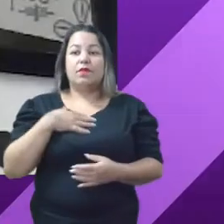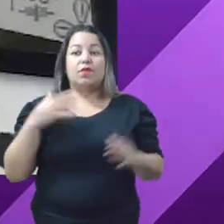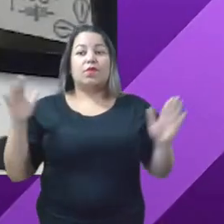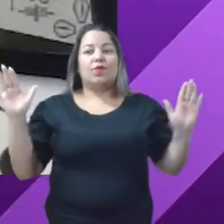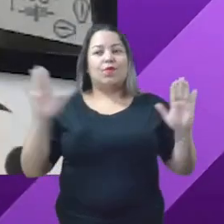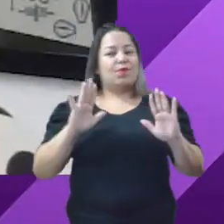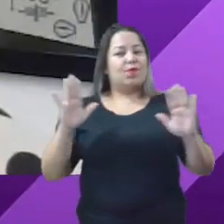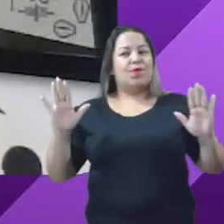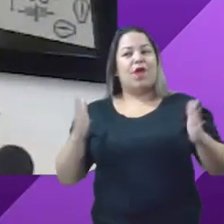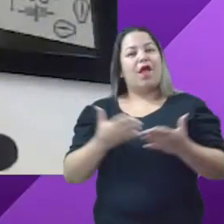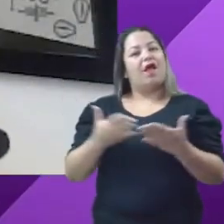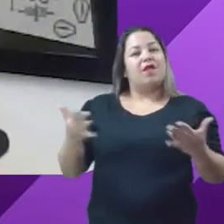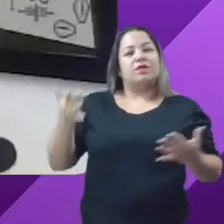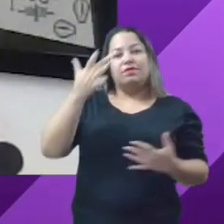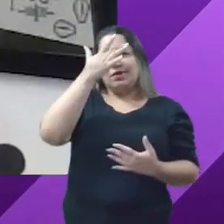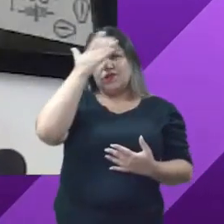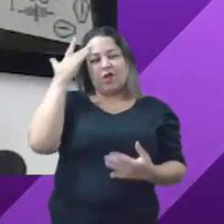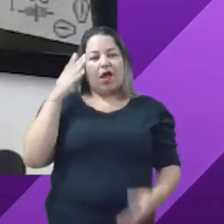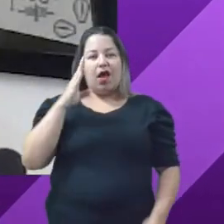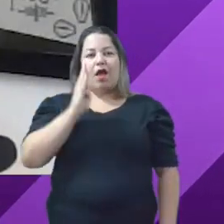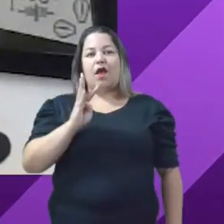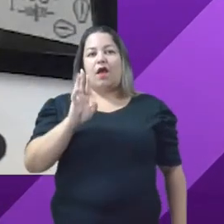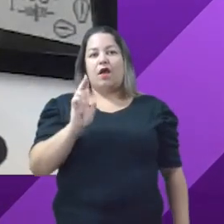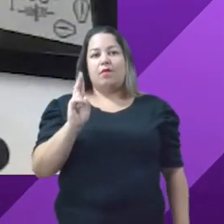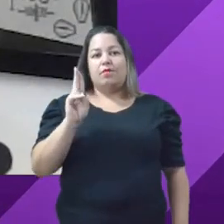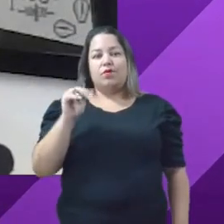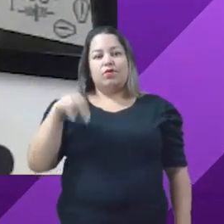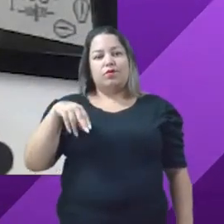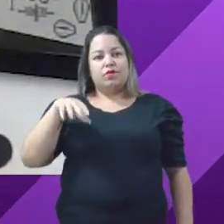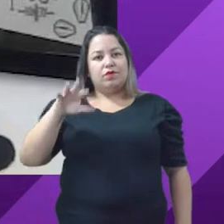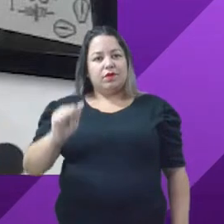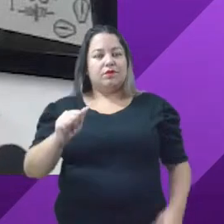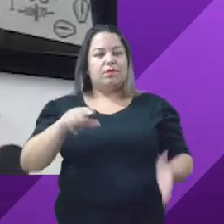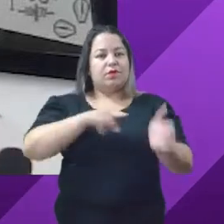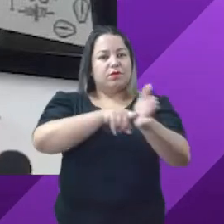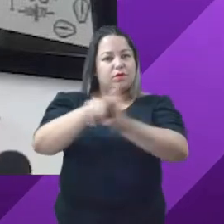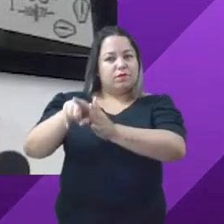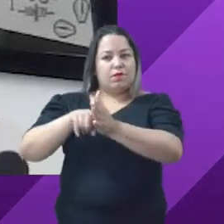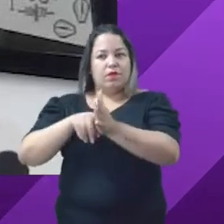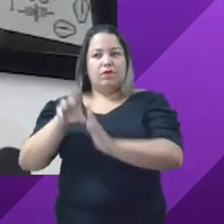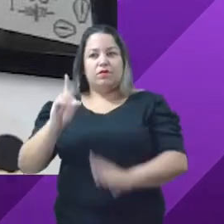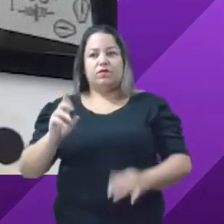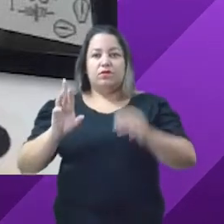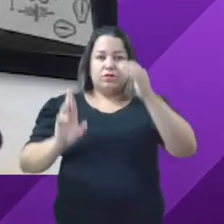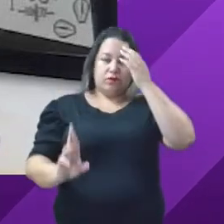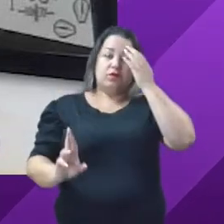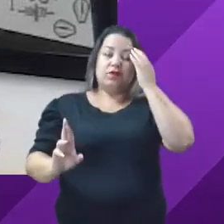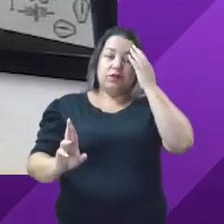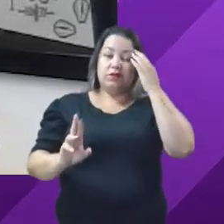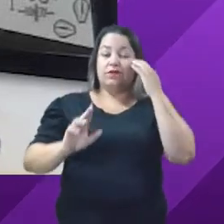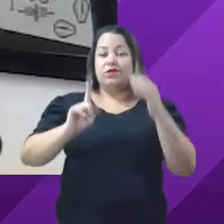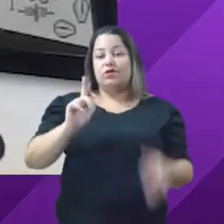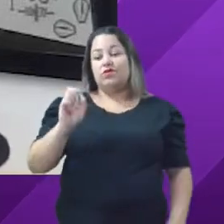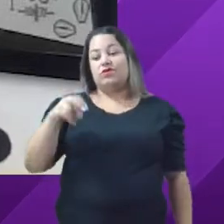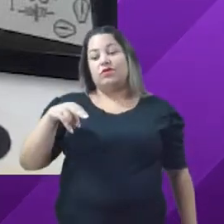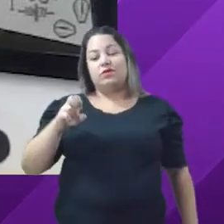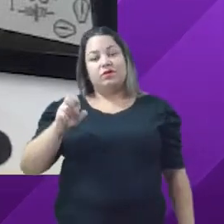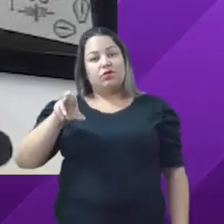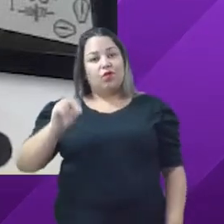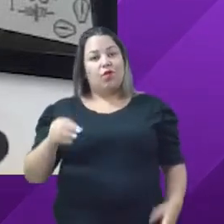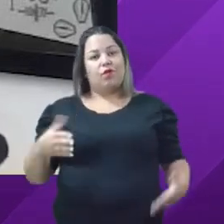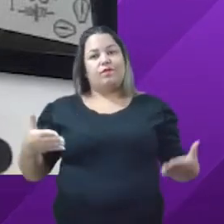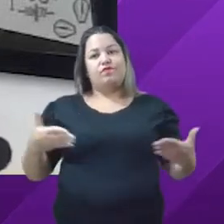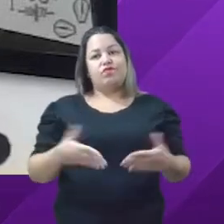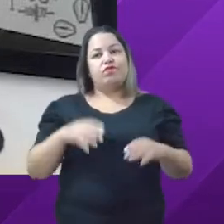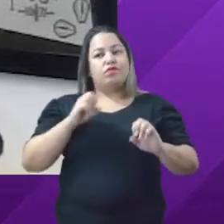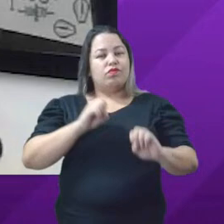Olá a todas as pessoas, eu sou a Bruna Camilo, eu sou pesquisadora e sou doutora em gênero, e hoje na nossa aula nós